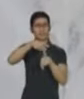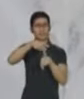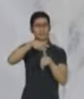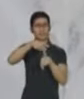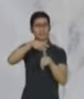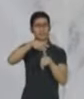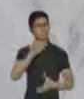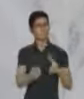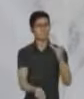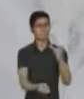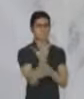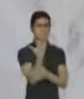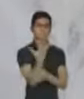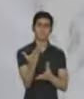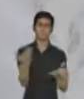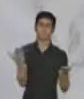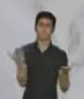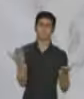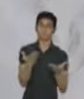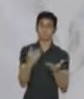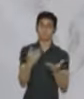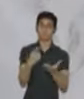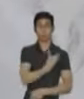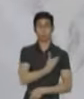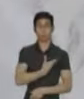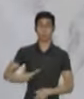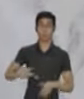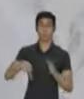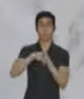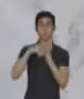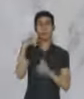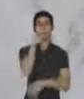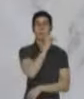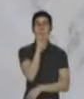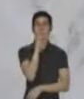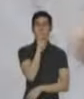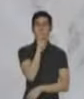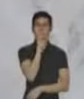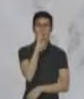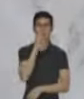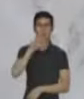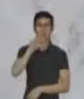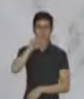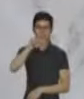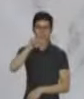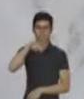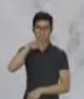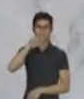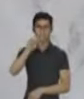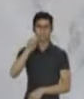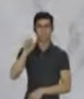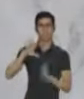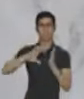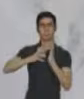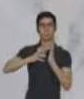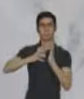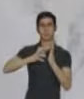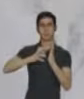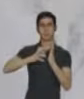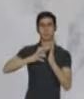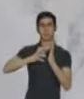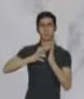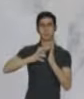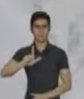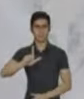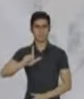que está no governo hoje parte dos laranjas que vão chegar nessa casa que na sexta feira quero na verdade é um cesto de laranjas o psr fomos